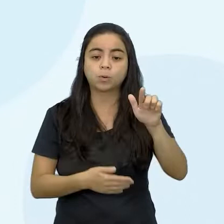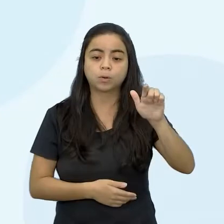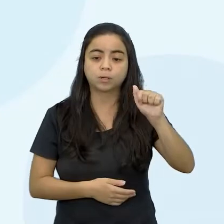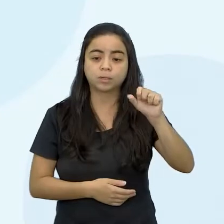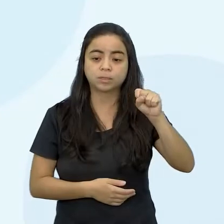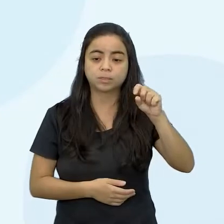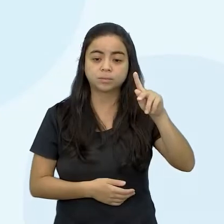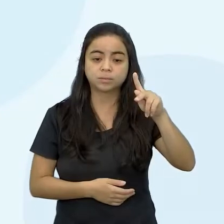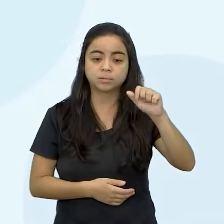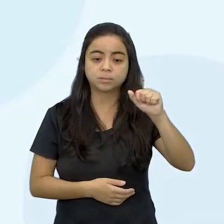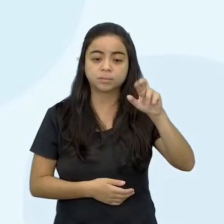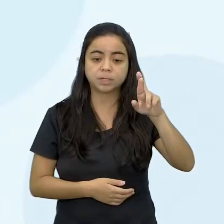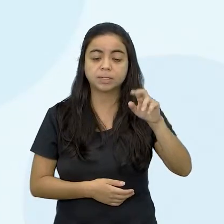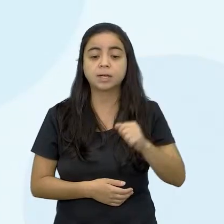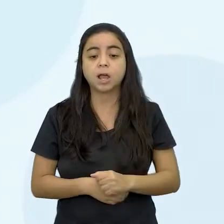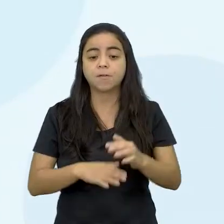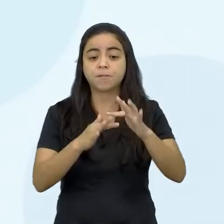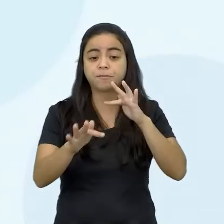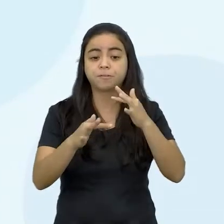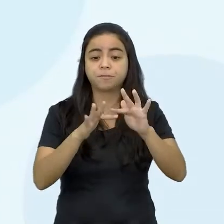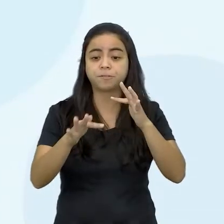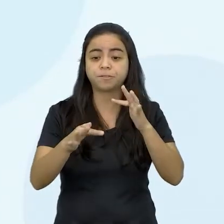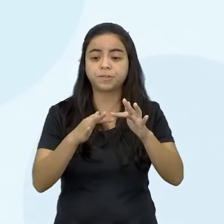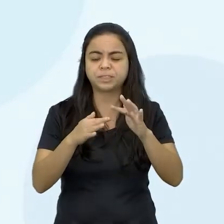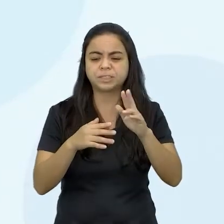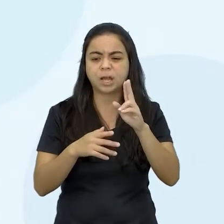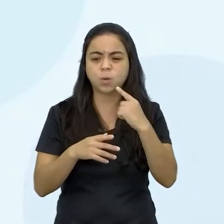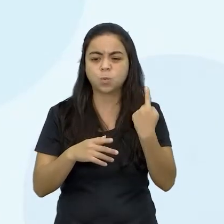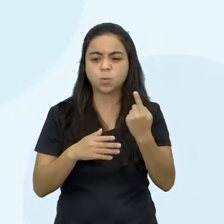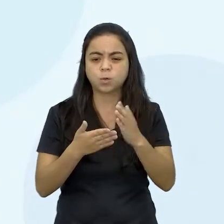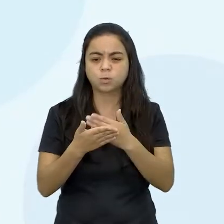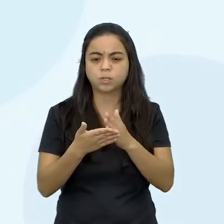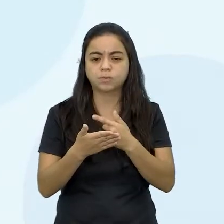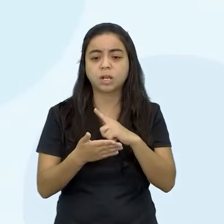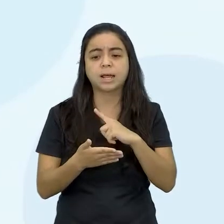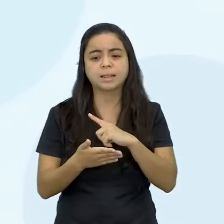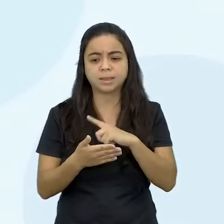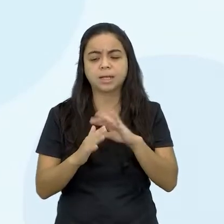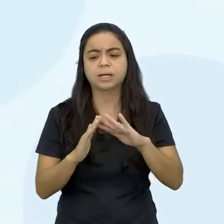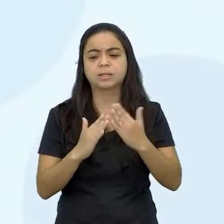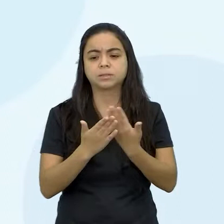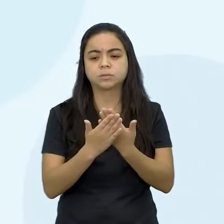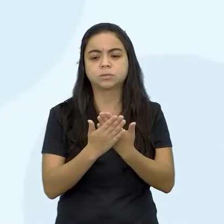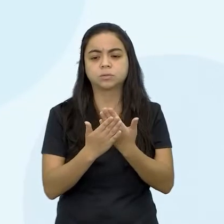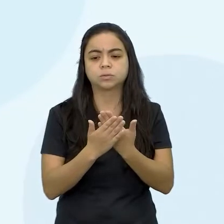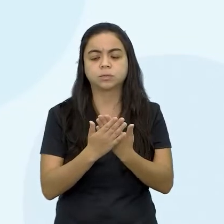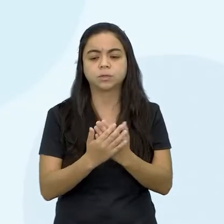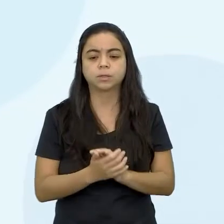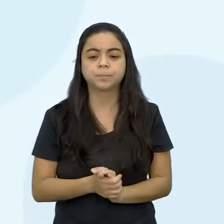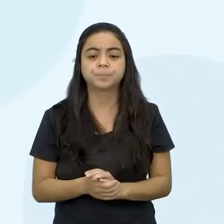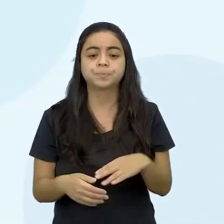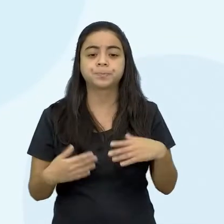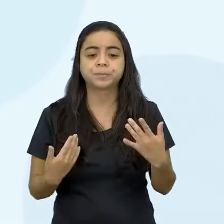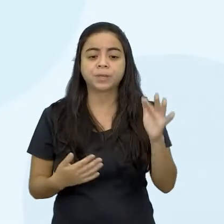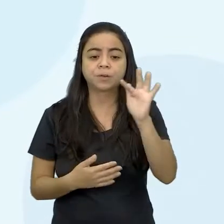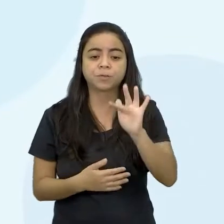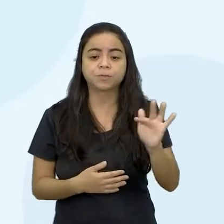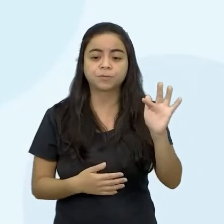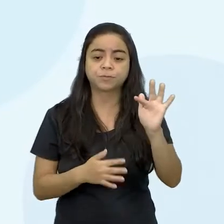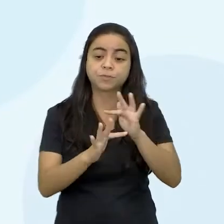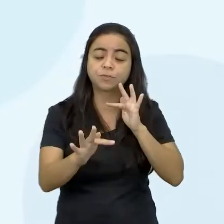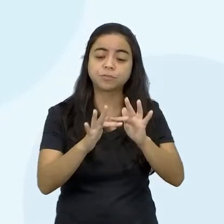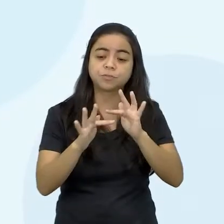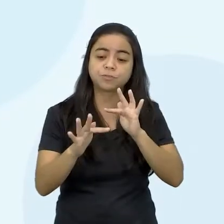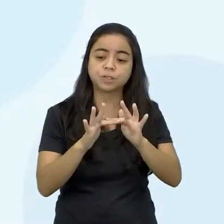que é física volume único deve ter até aí na sua escola ali eu tenho física do ensino médio